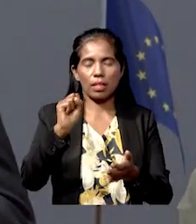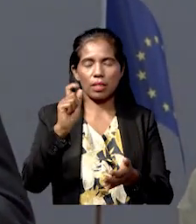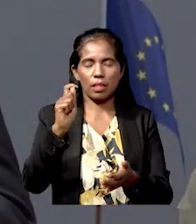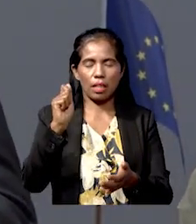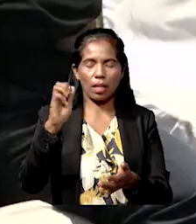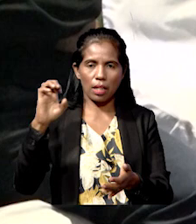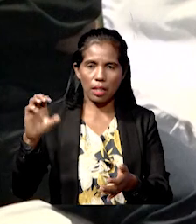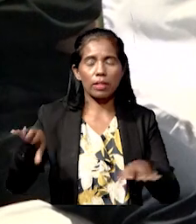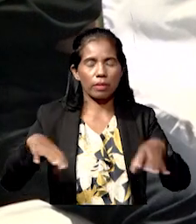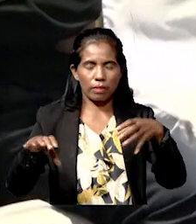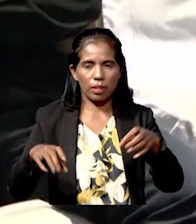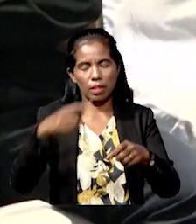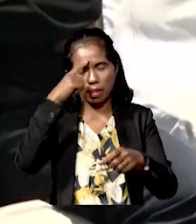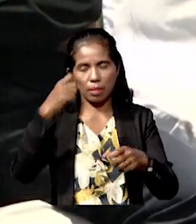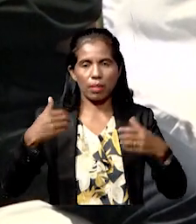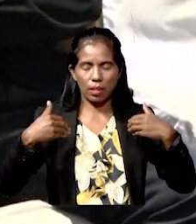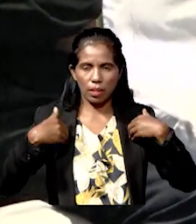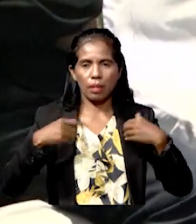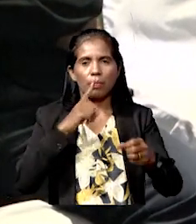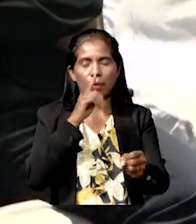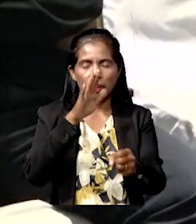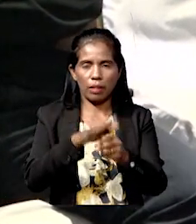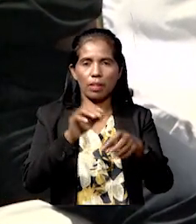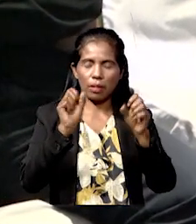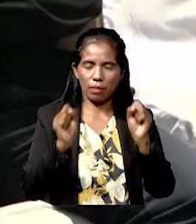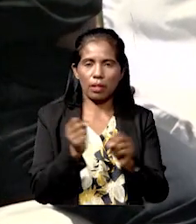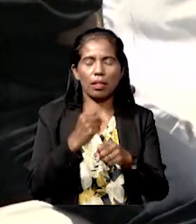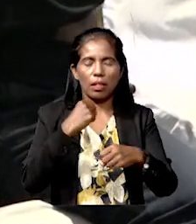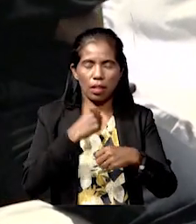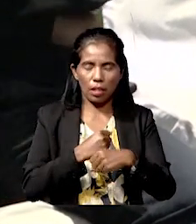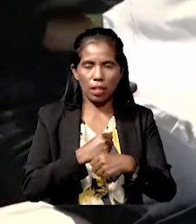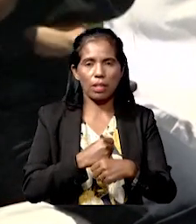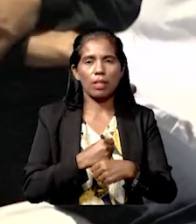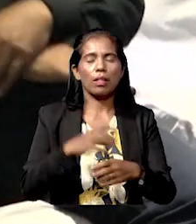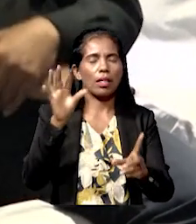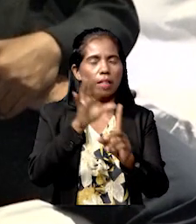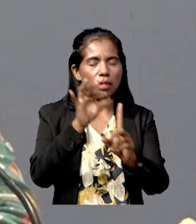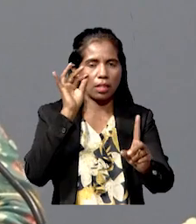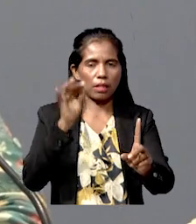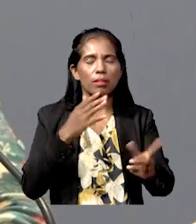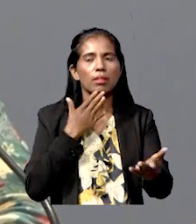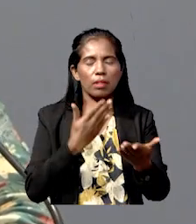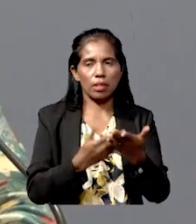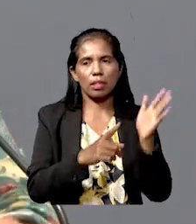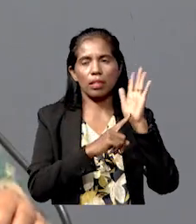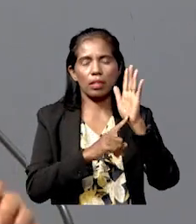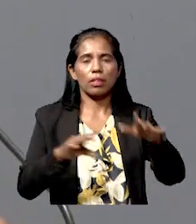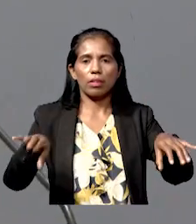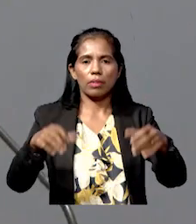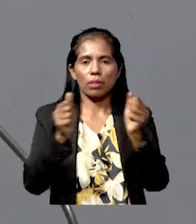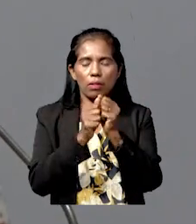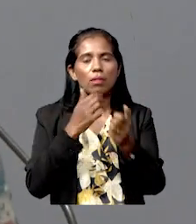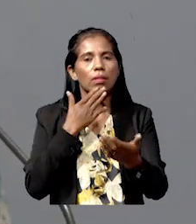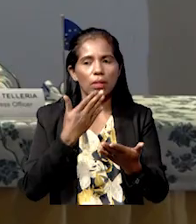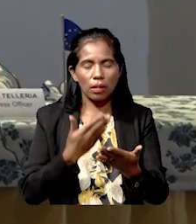ne, tamba iha duni compromisso ho di bele halau eleição ida, ho transparente no colabora diak ho